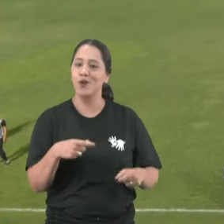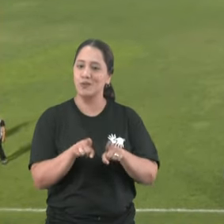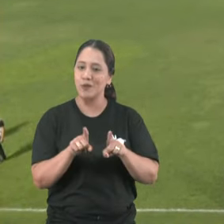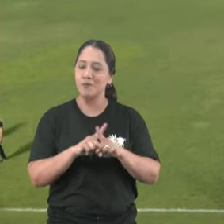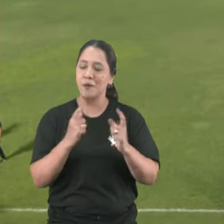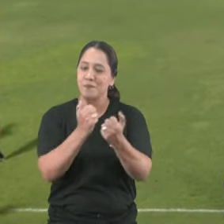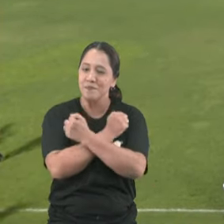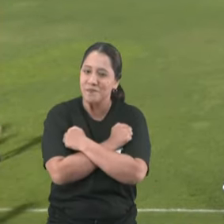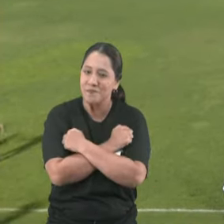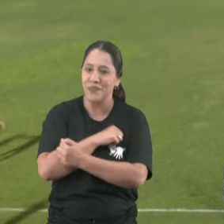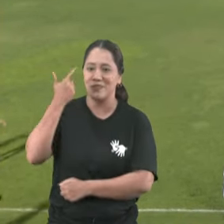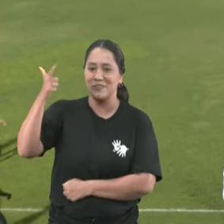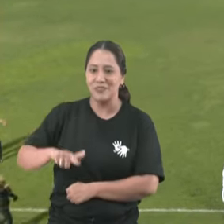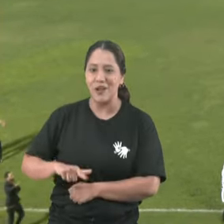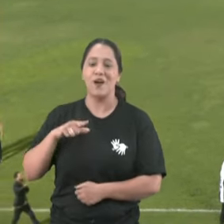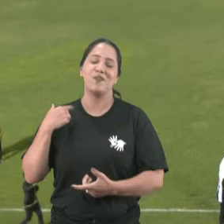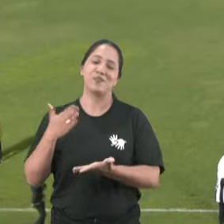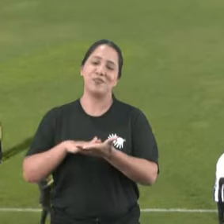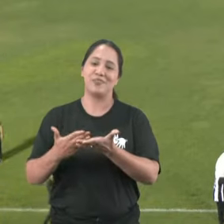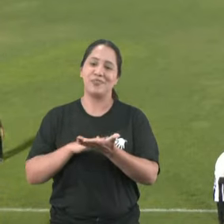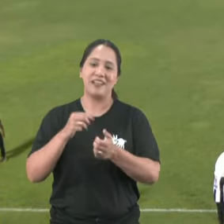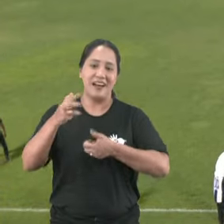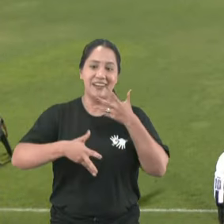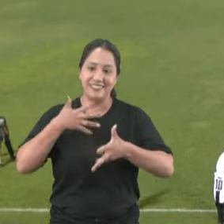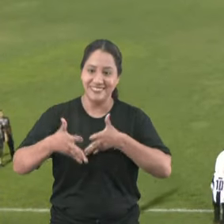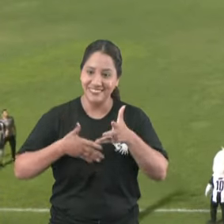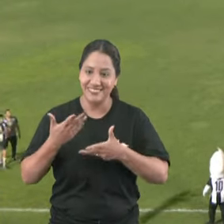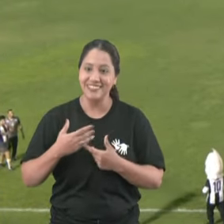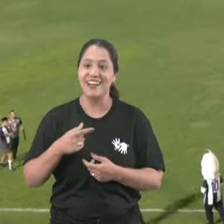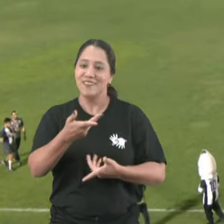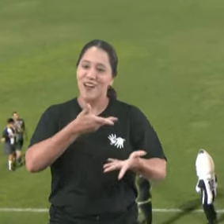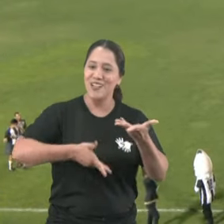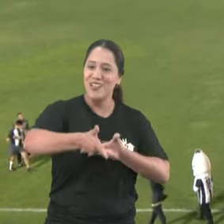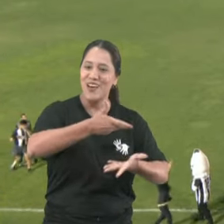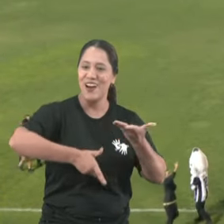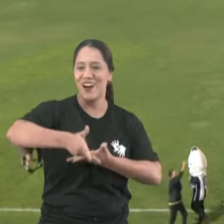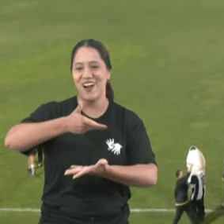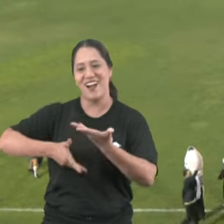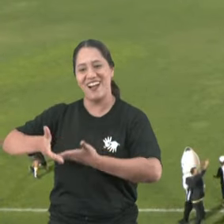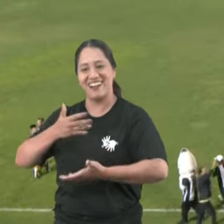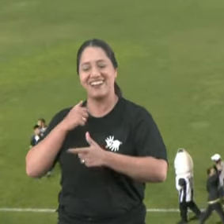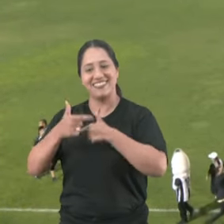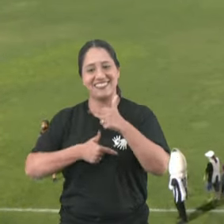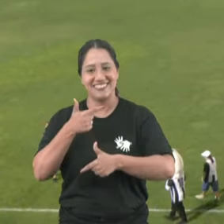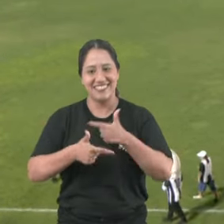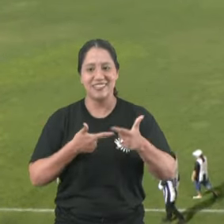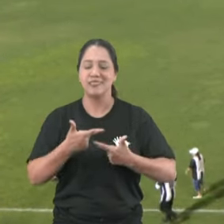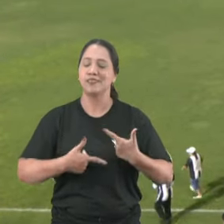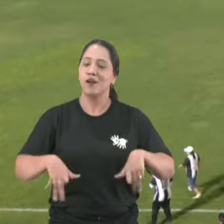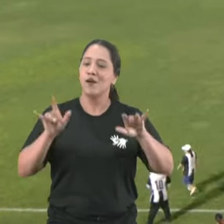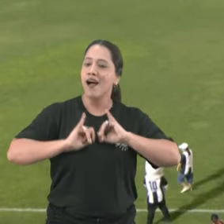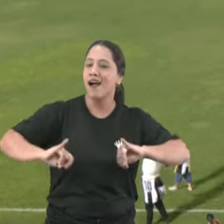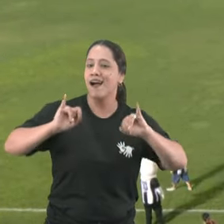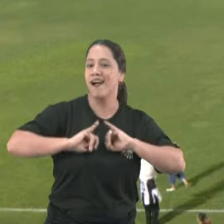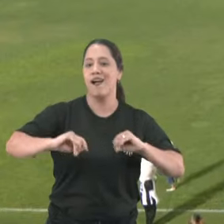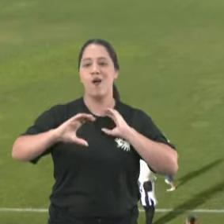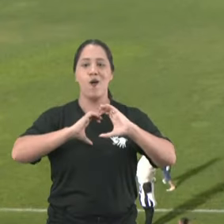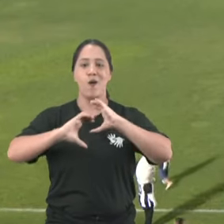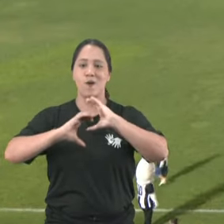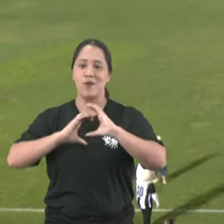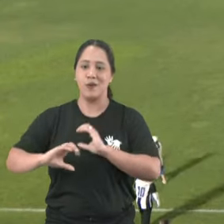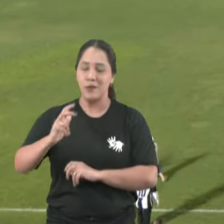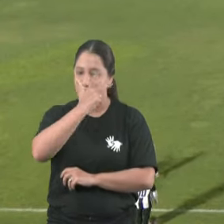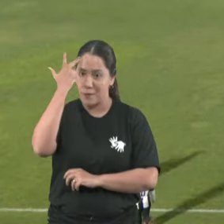Abraçando mais uma vez os nossos intérpretes que estão se revezando nesse trabalho de comunicar com as pessoas